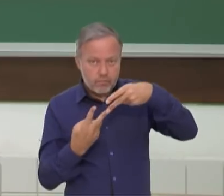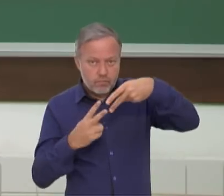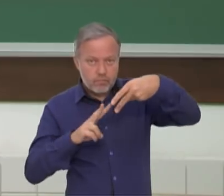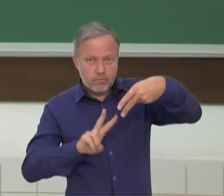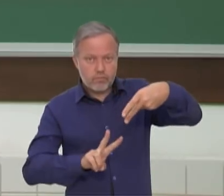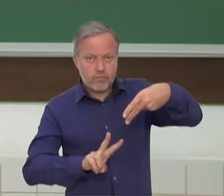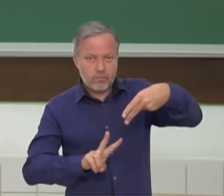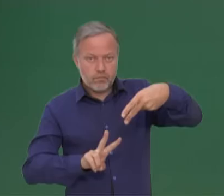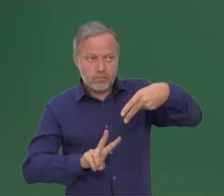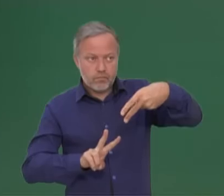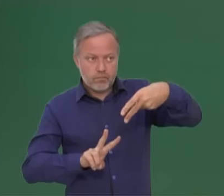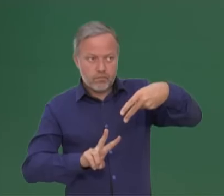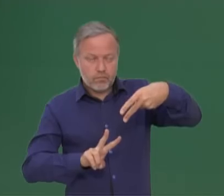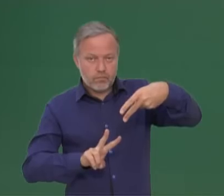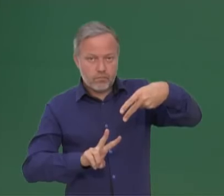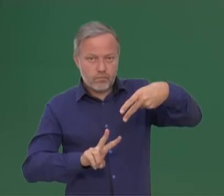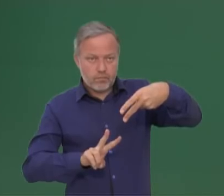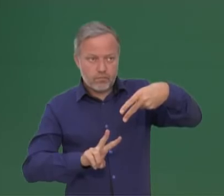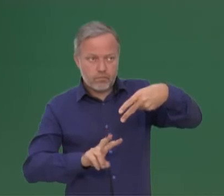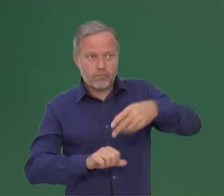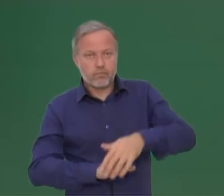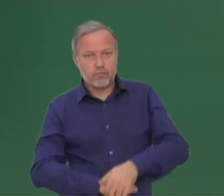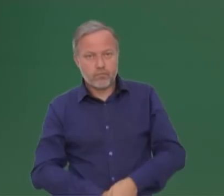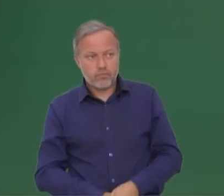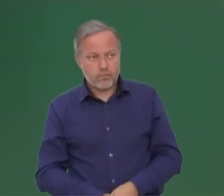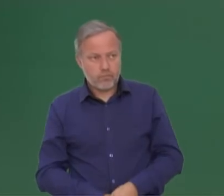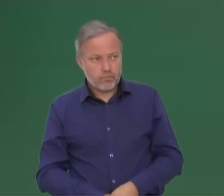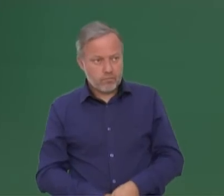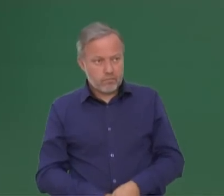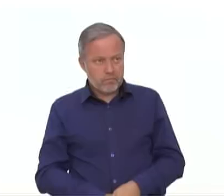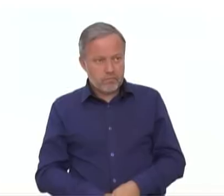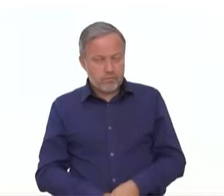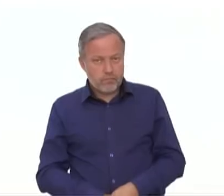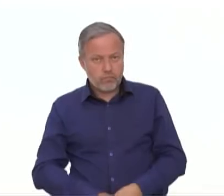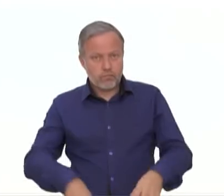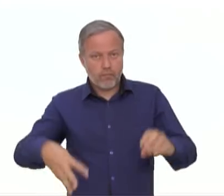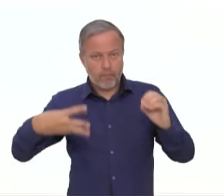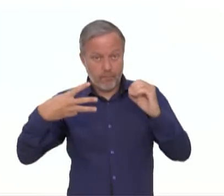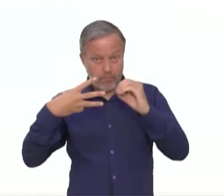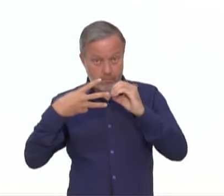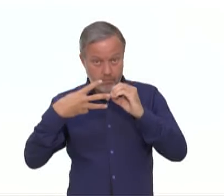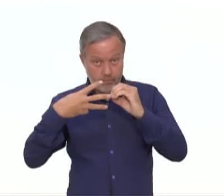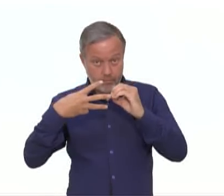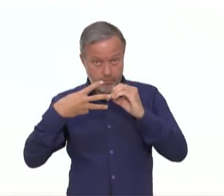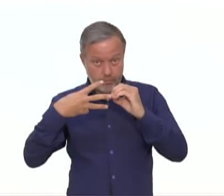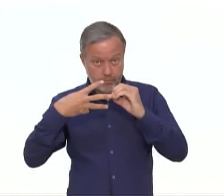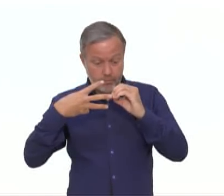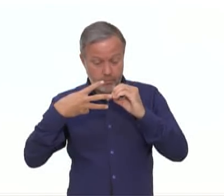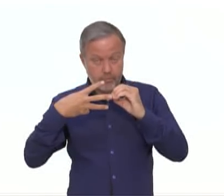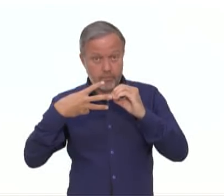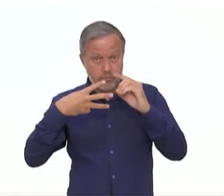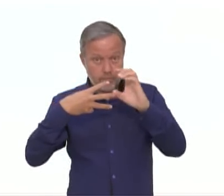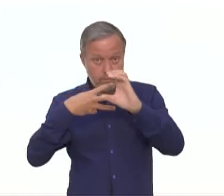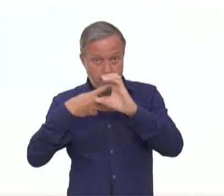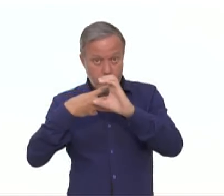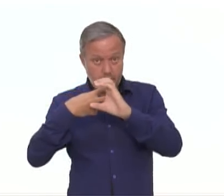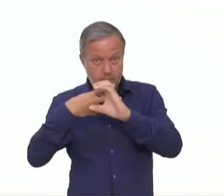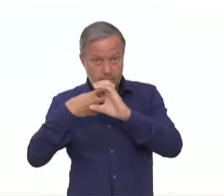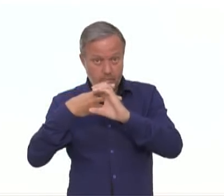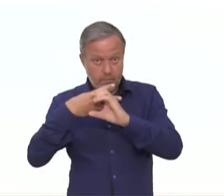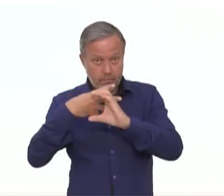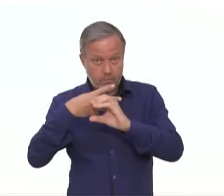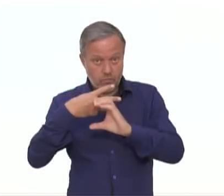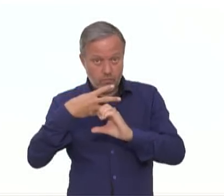marcadas, gravadas, registradas no material hereditário. E a terceira parte é o que eu chamo de citoplasma, que é um